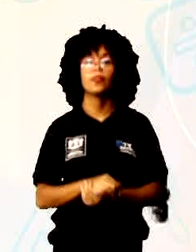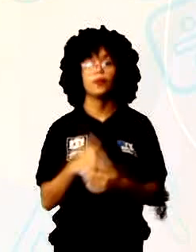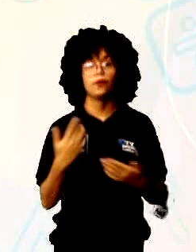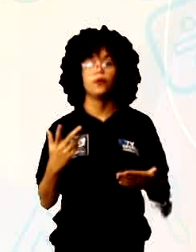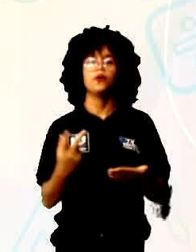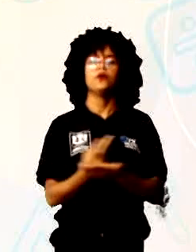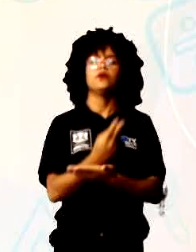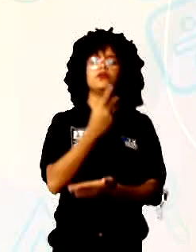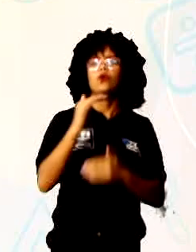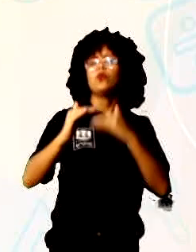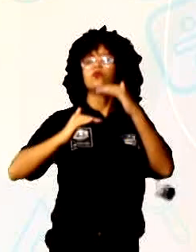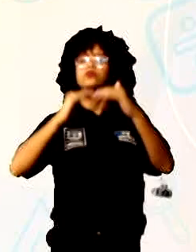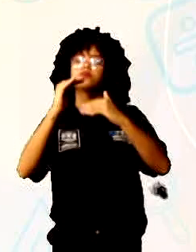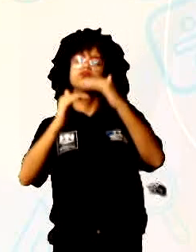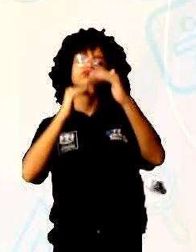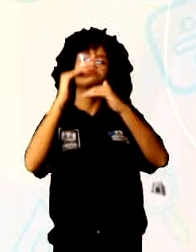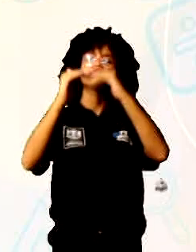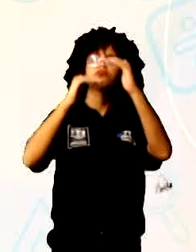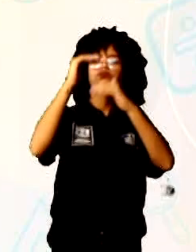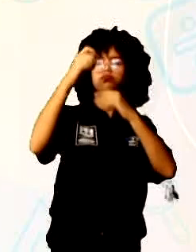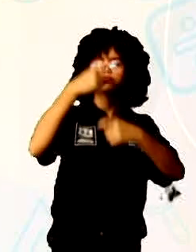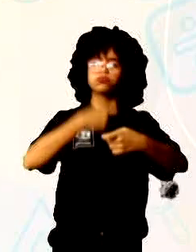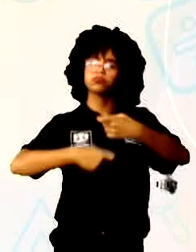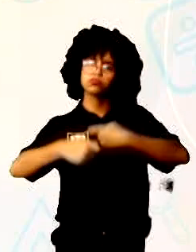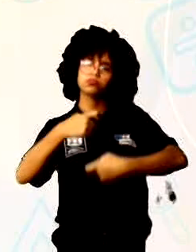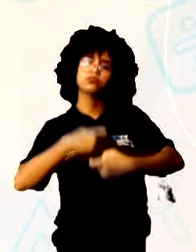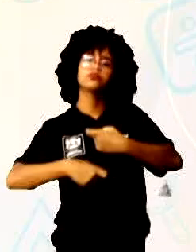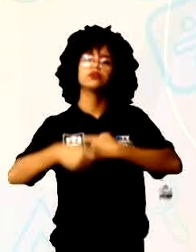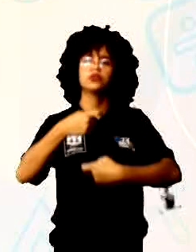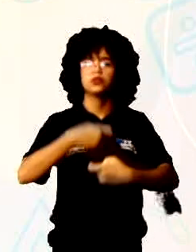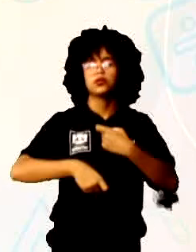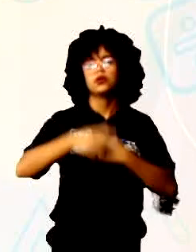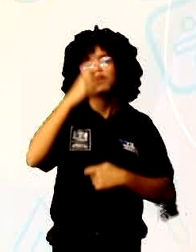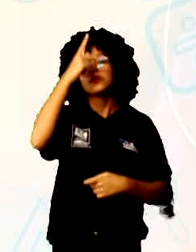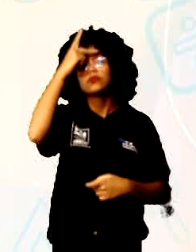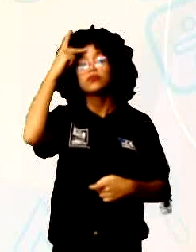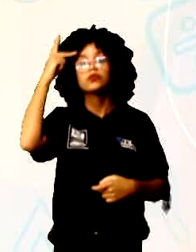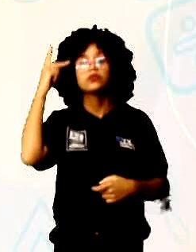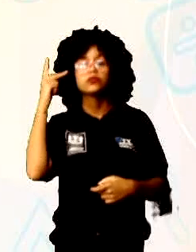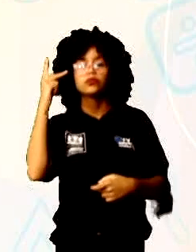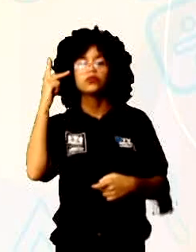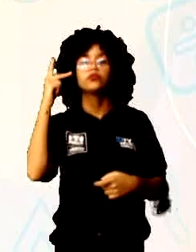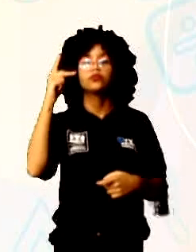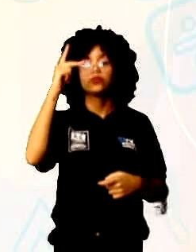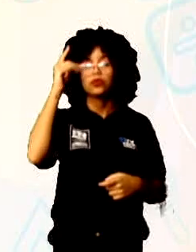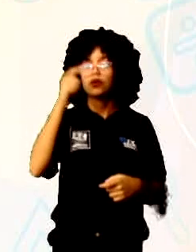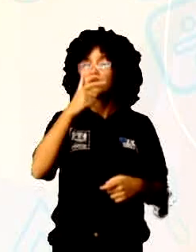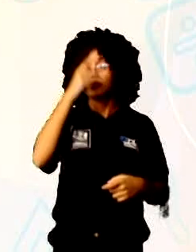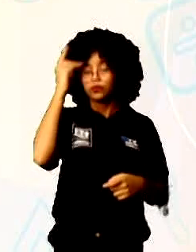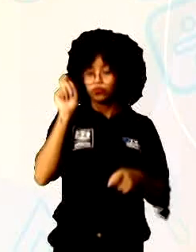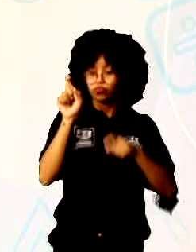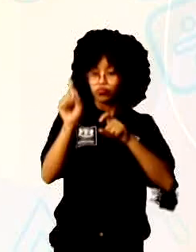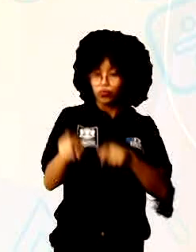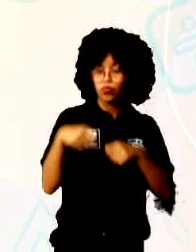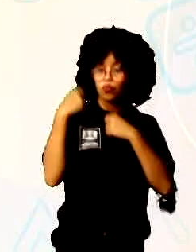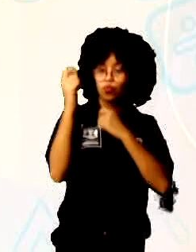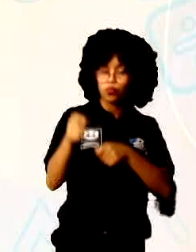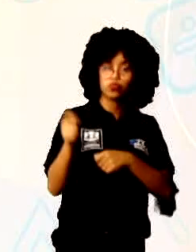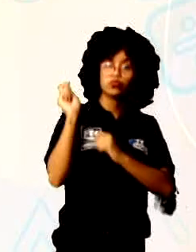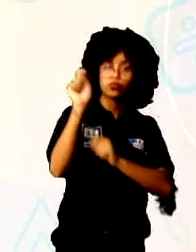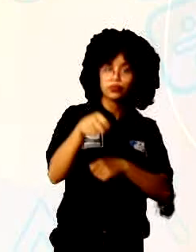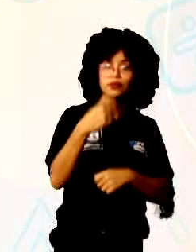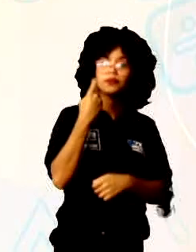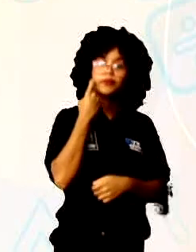aconteceram desenvolvimentos além da economia não é as pessoas os pesqueiros e começaram a trabalhar